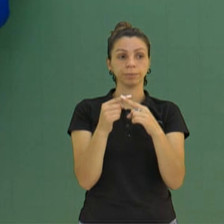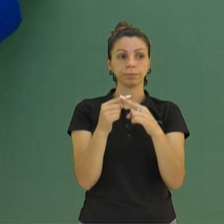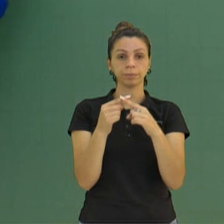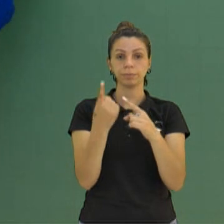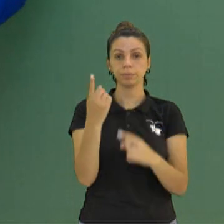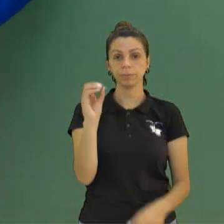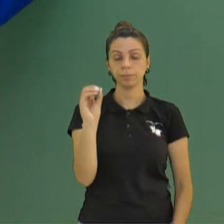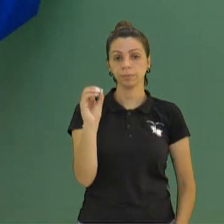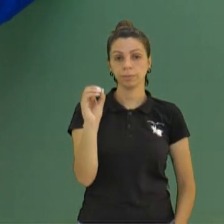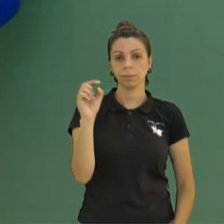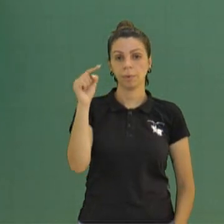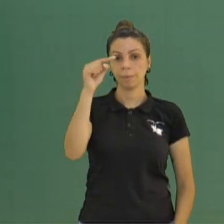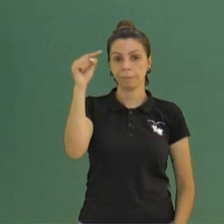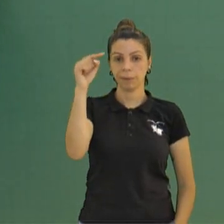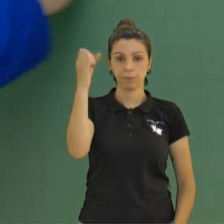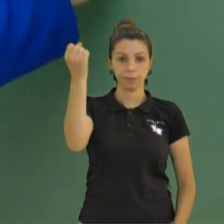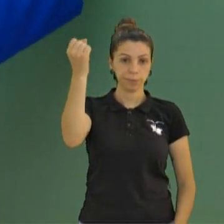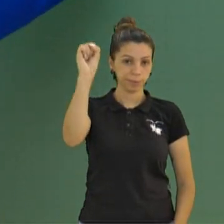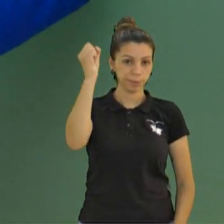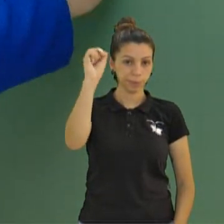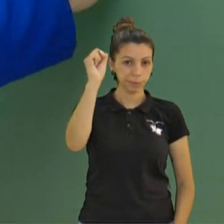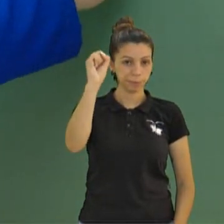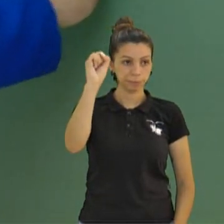por 10 a menos 8.